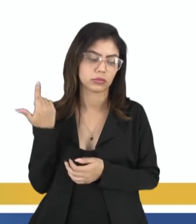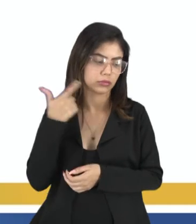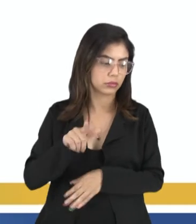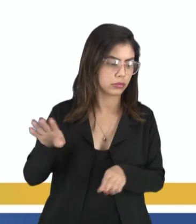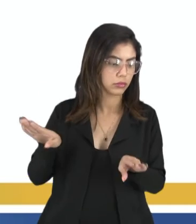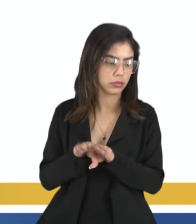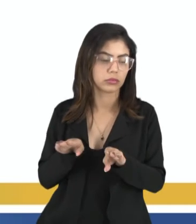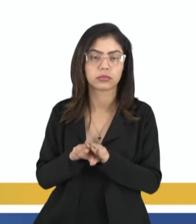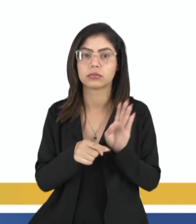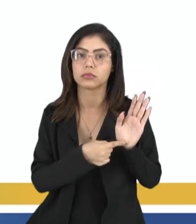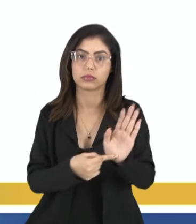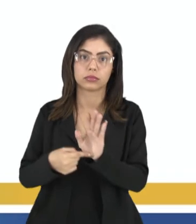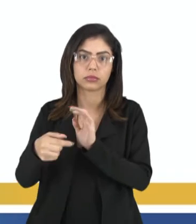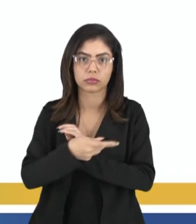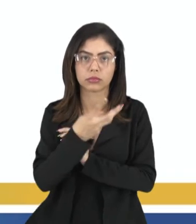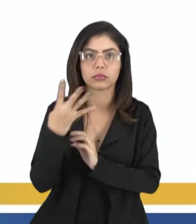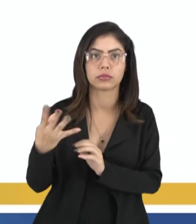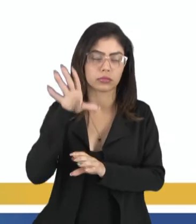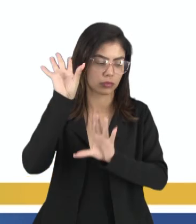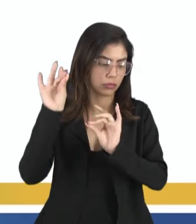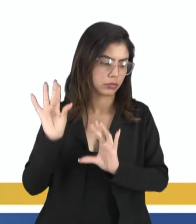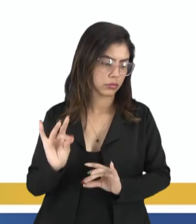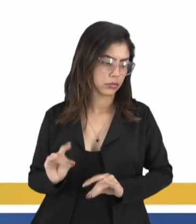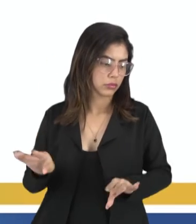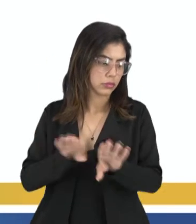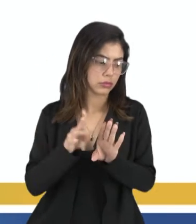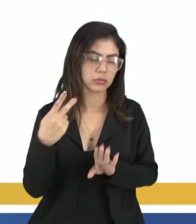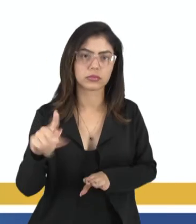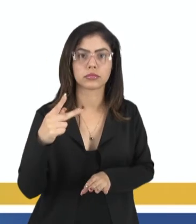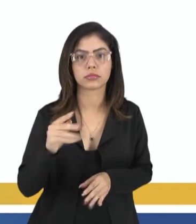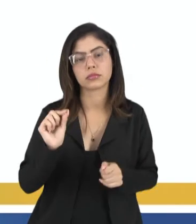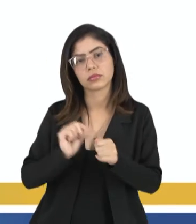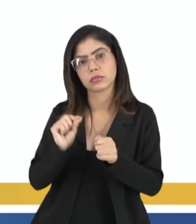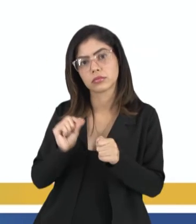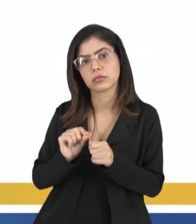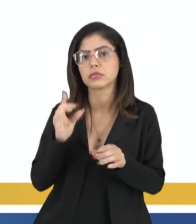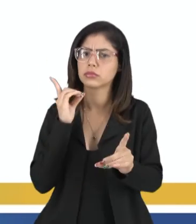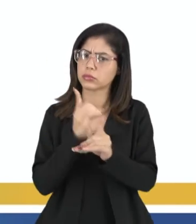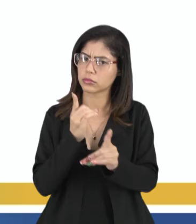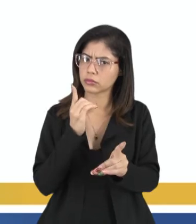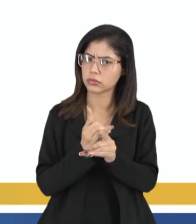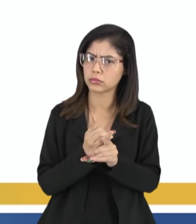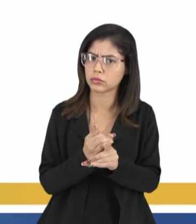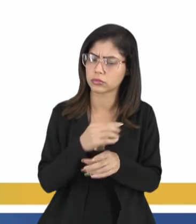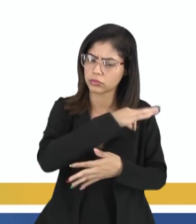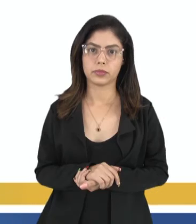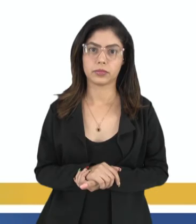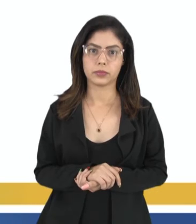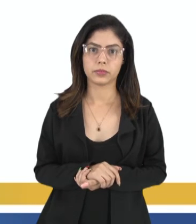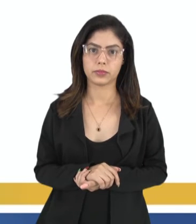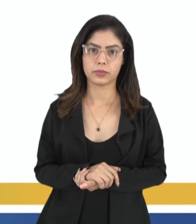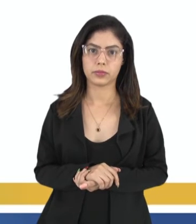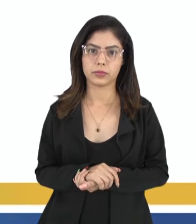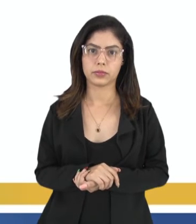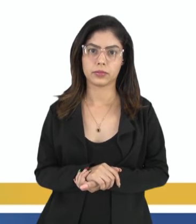determinar a quantidade de cada um deles, a gente consegue fazer a identificação desse elemento químico.